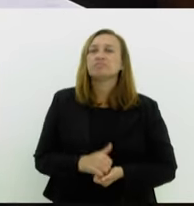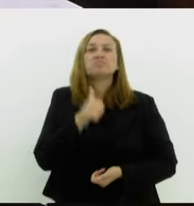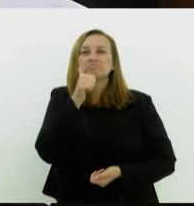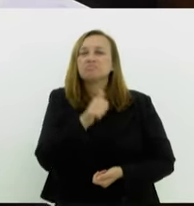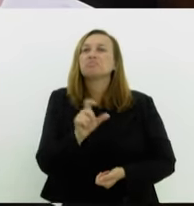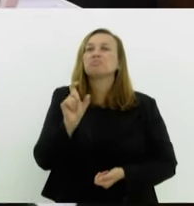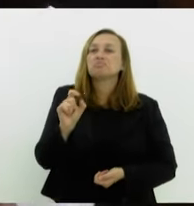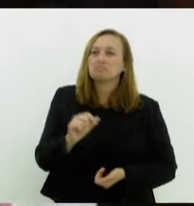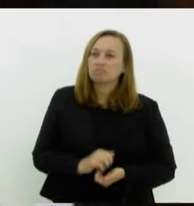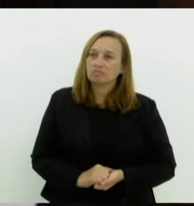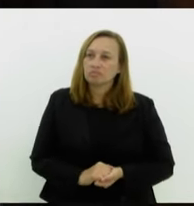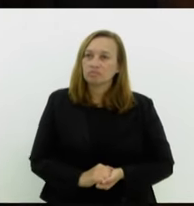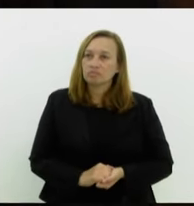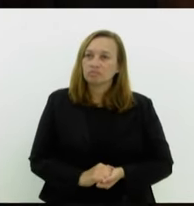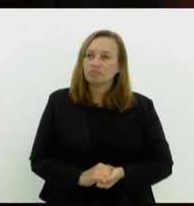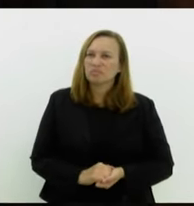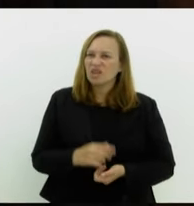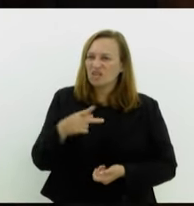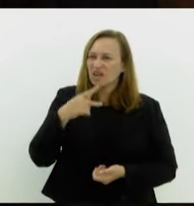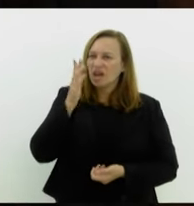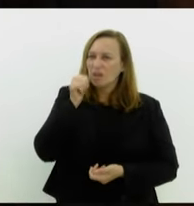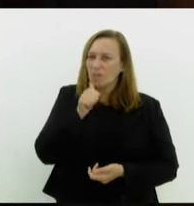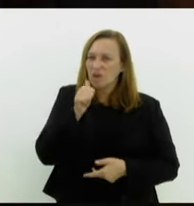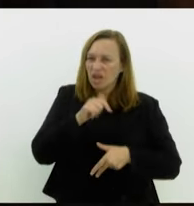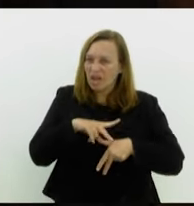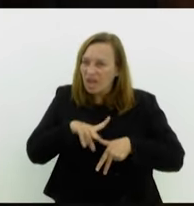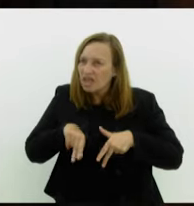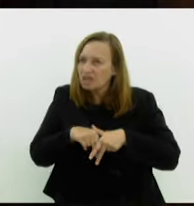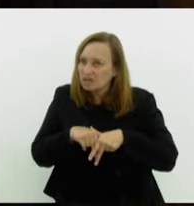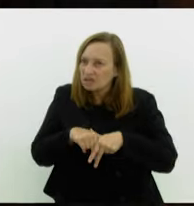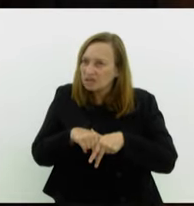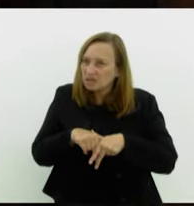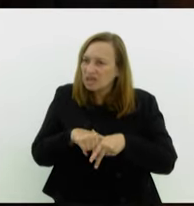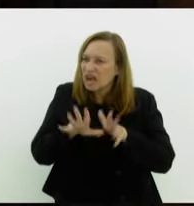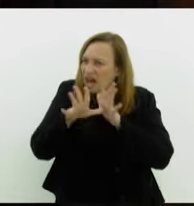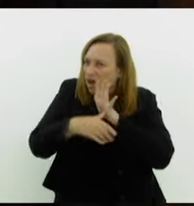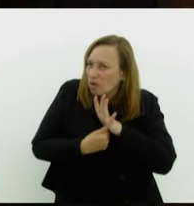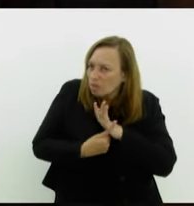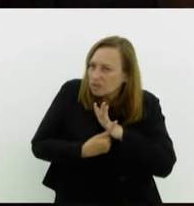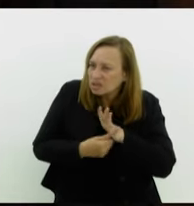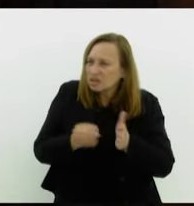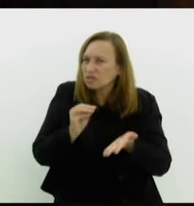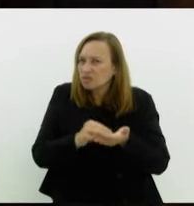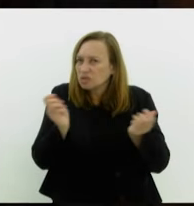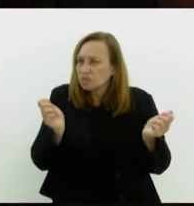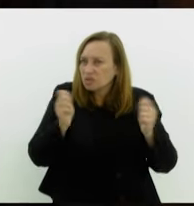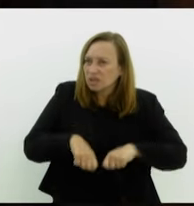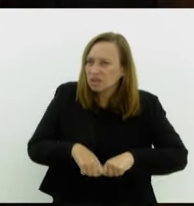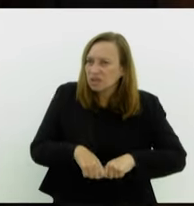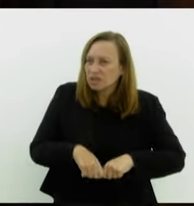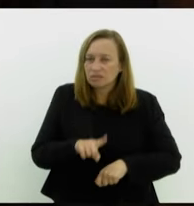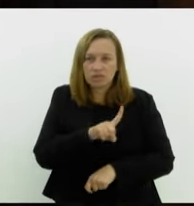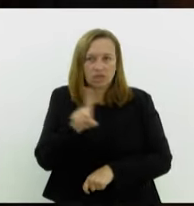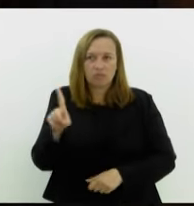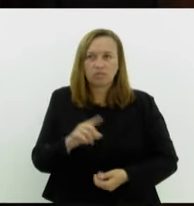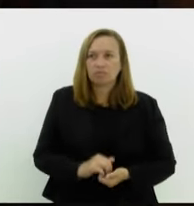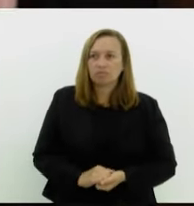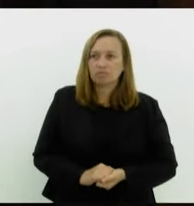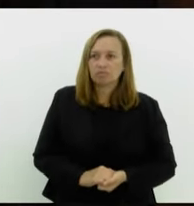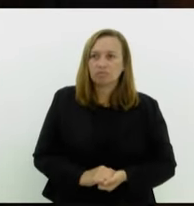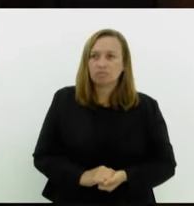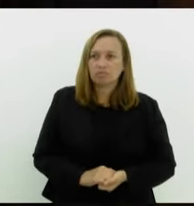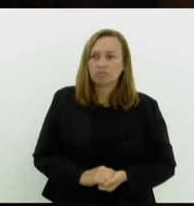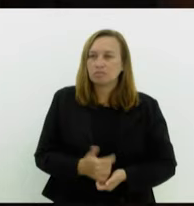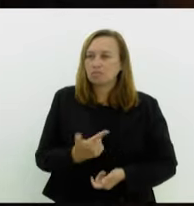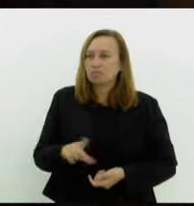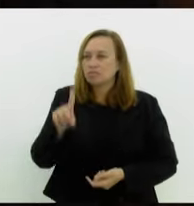mulher Alguém chama mulher de corrupta Alguém chama mulher de ladra de incompetente não a gente não